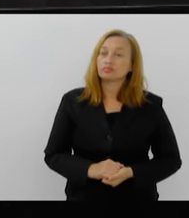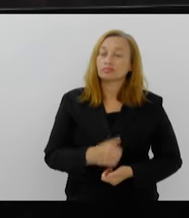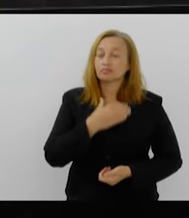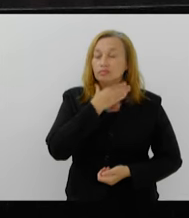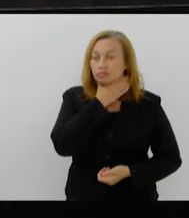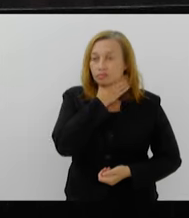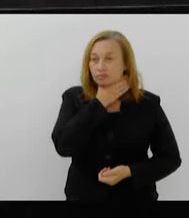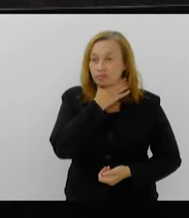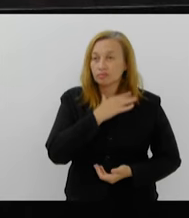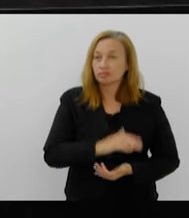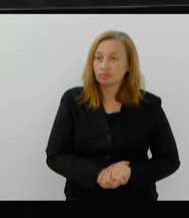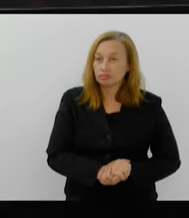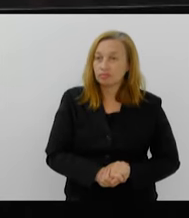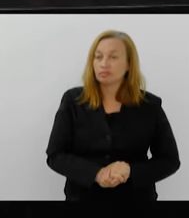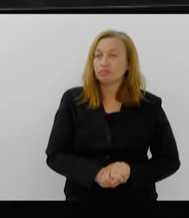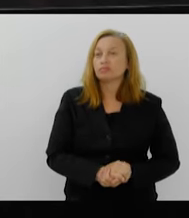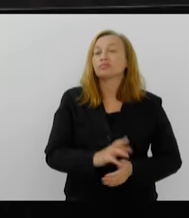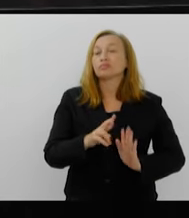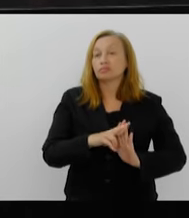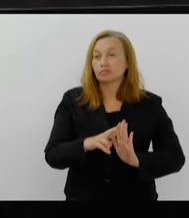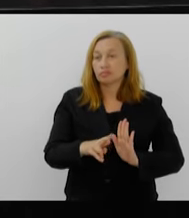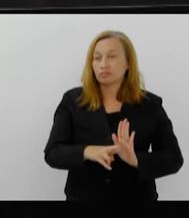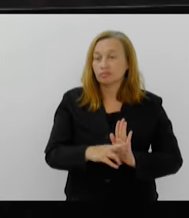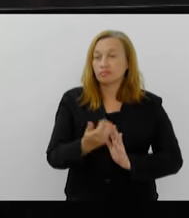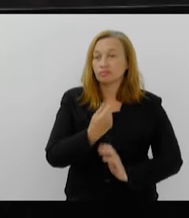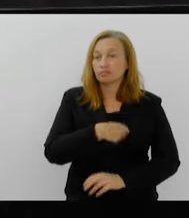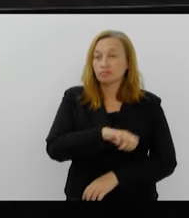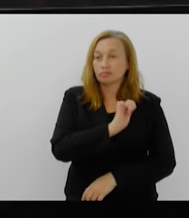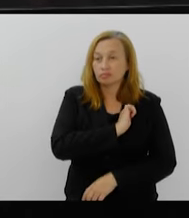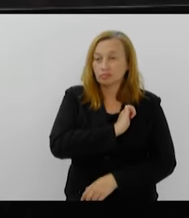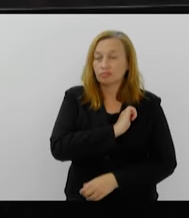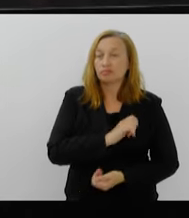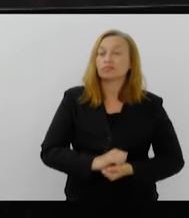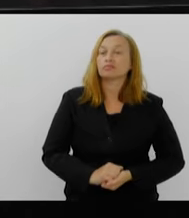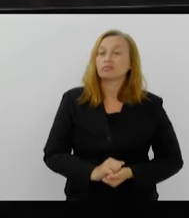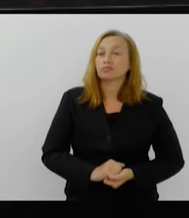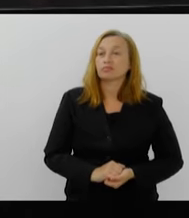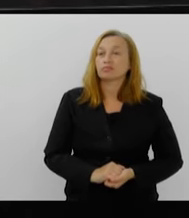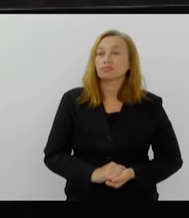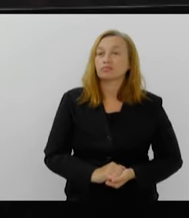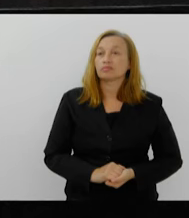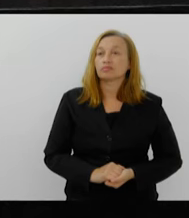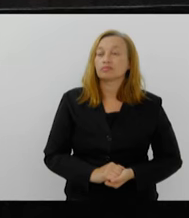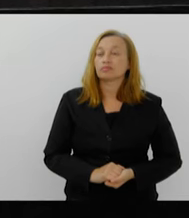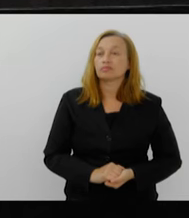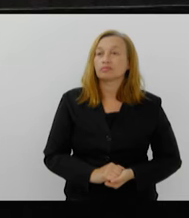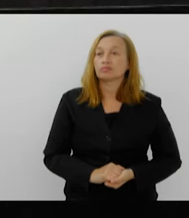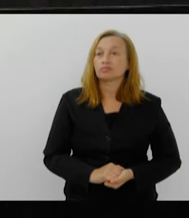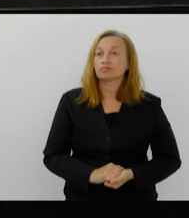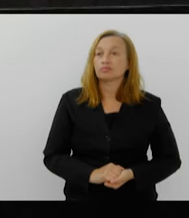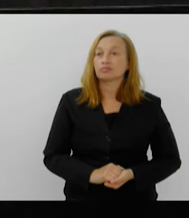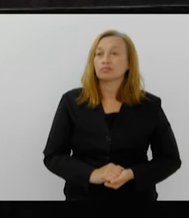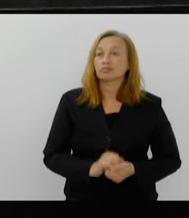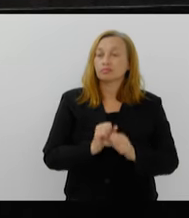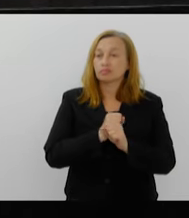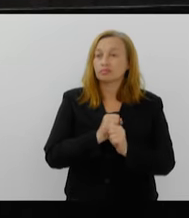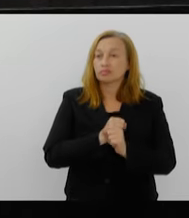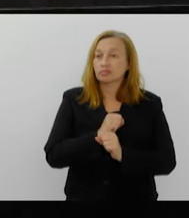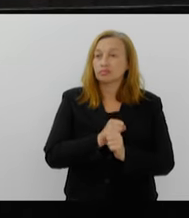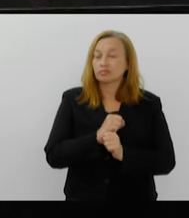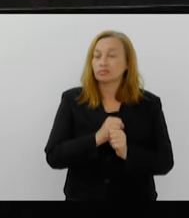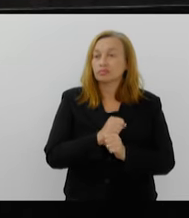calamitosa e aderiu ao regime de recuperação fiscal, que, além de